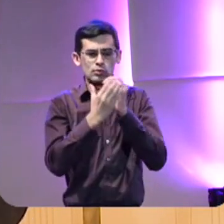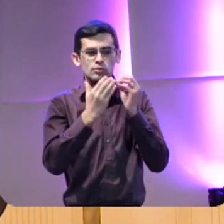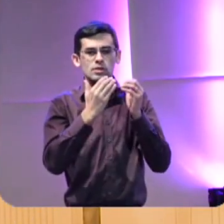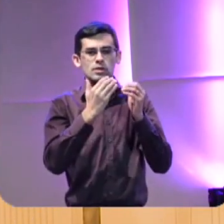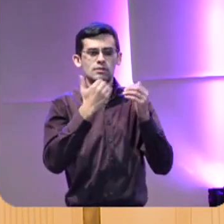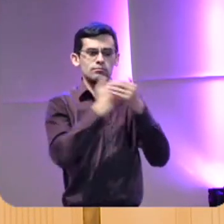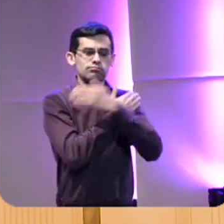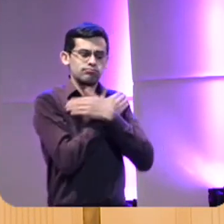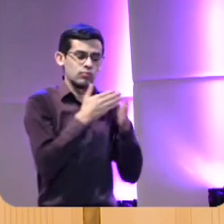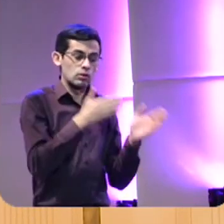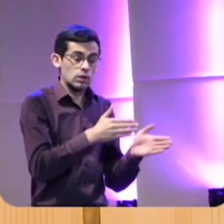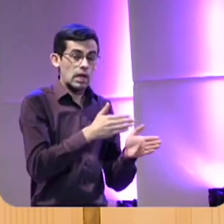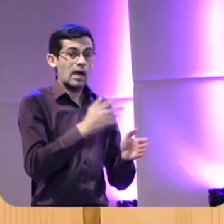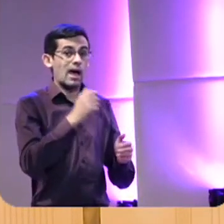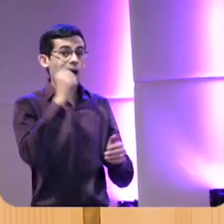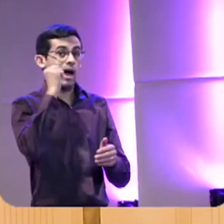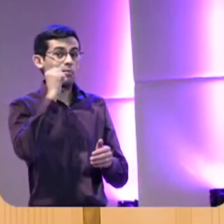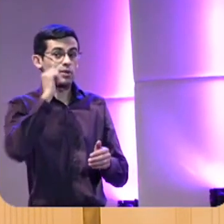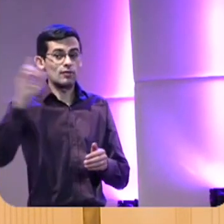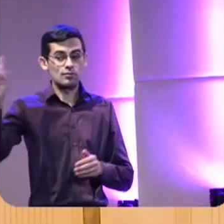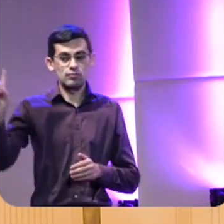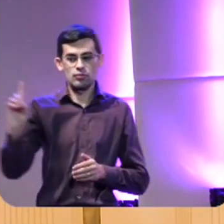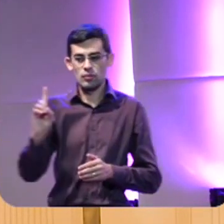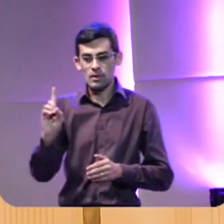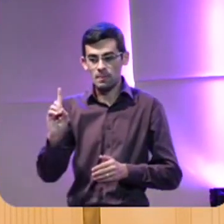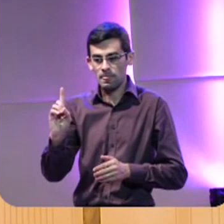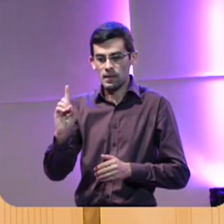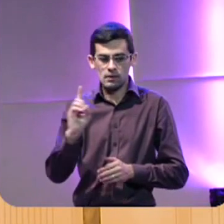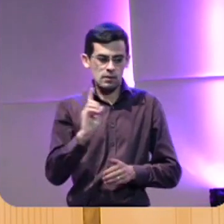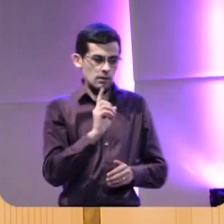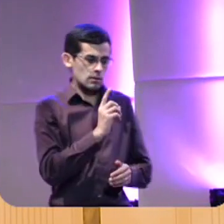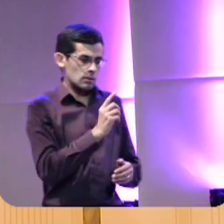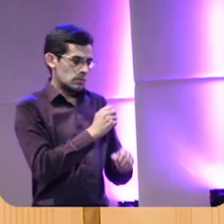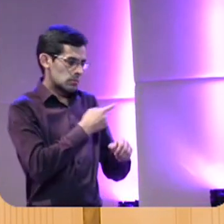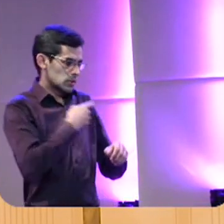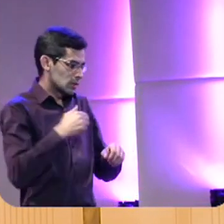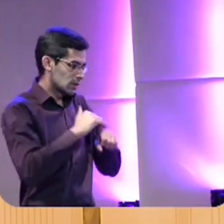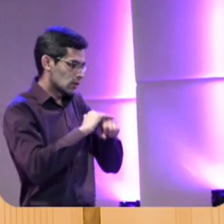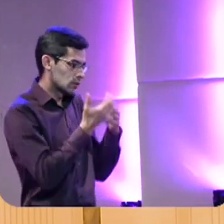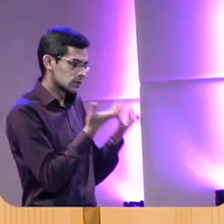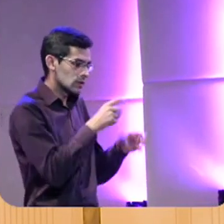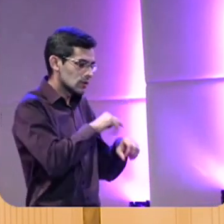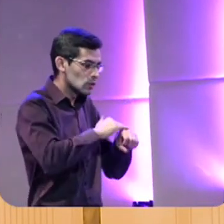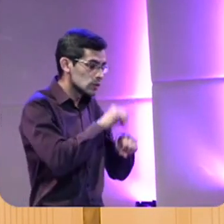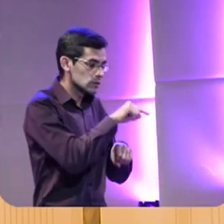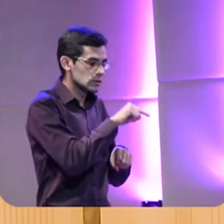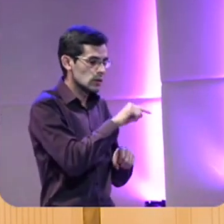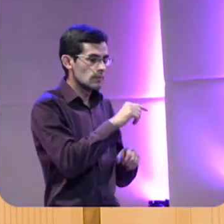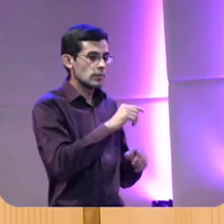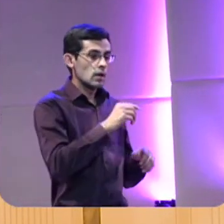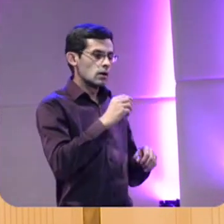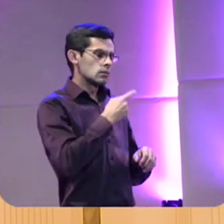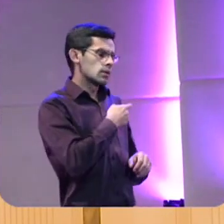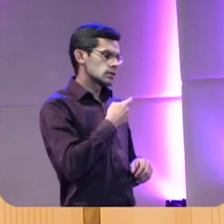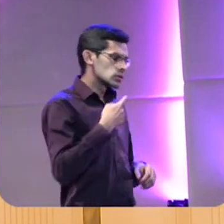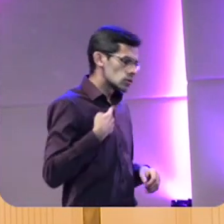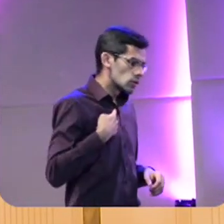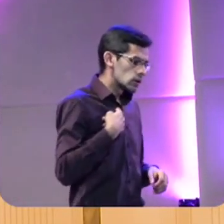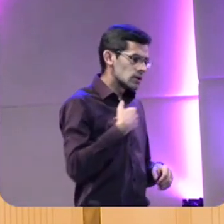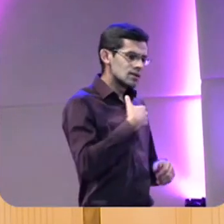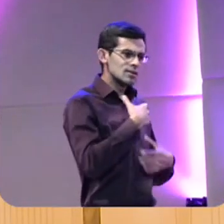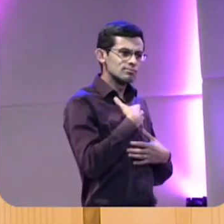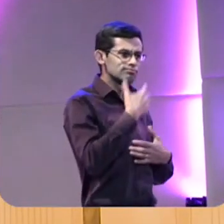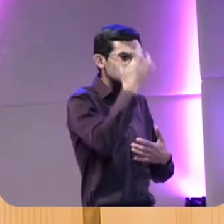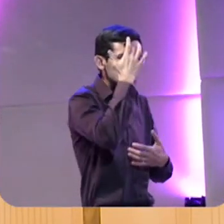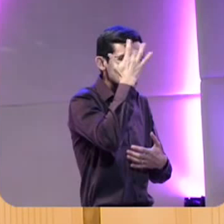o culto, ela disse: pastor, eu quero falar com o senhor. Eu falei: isso, o que será que está acontecendo? Ela disse: pastor, eu estou até